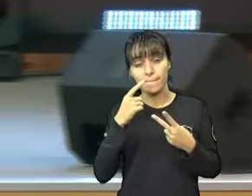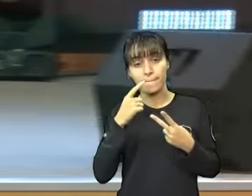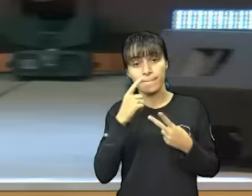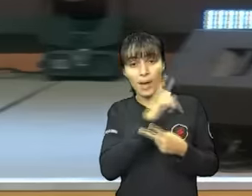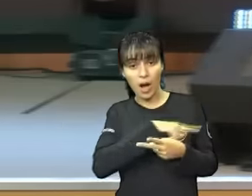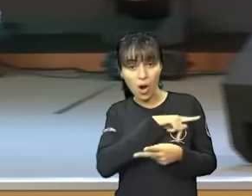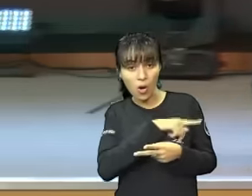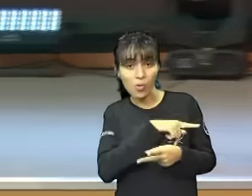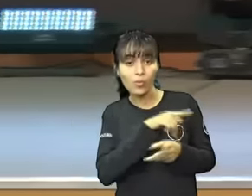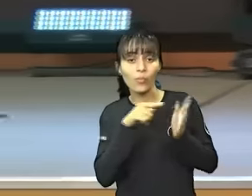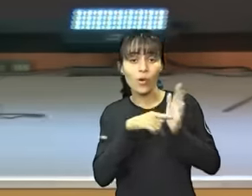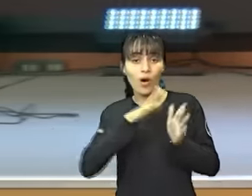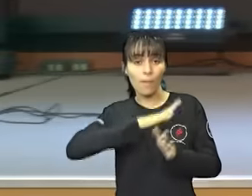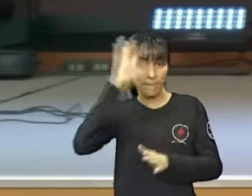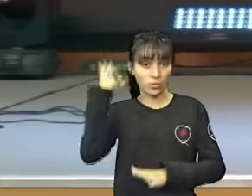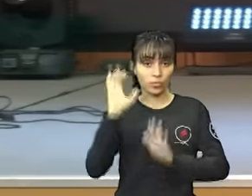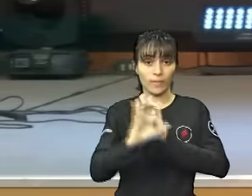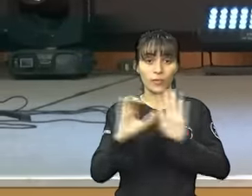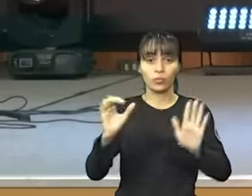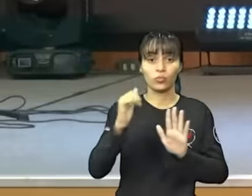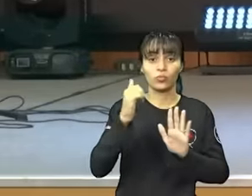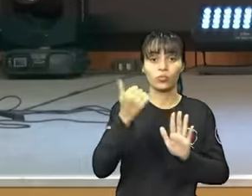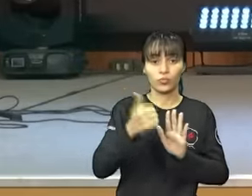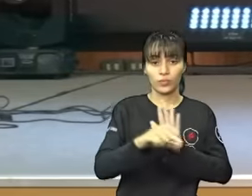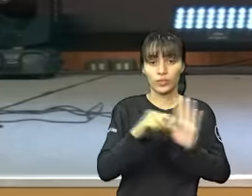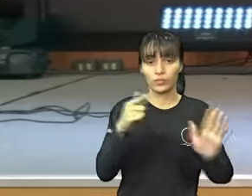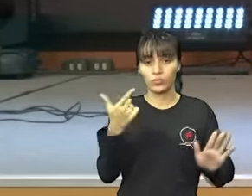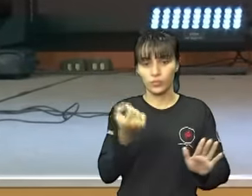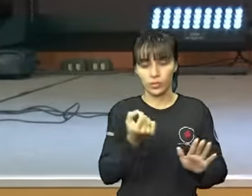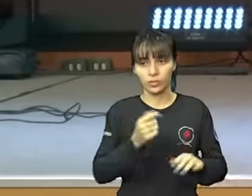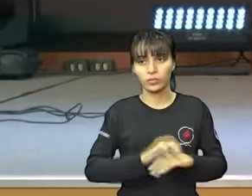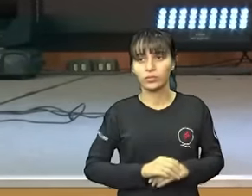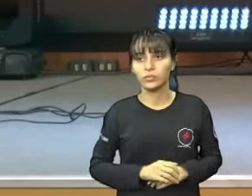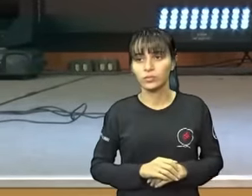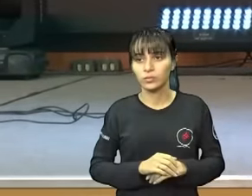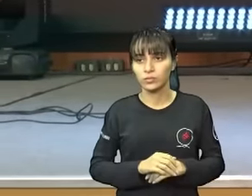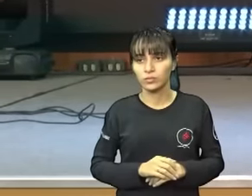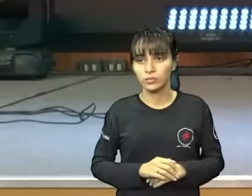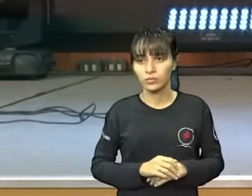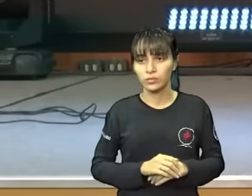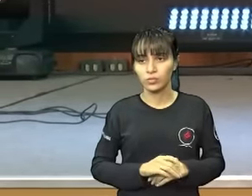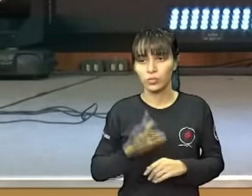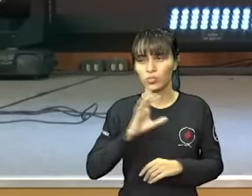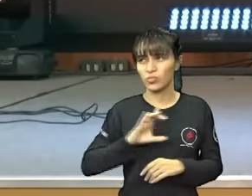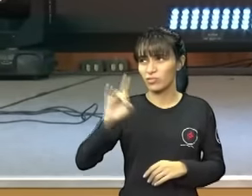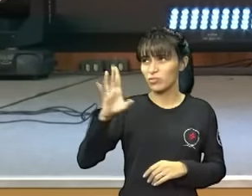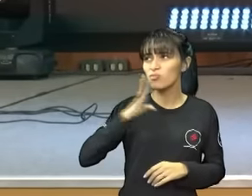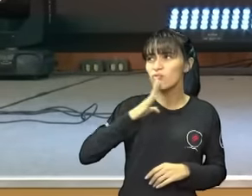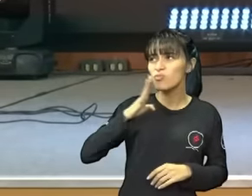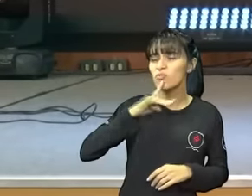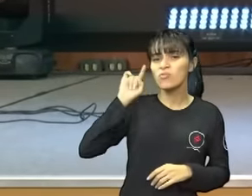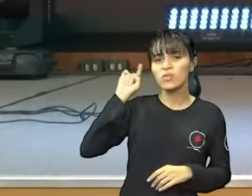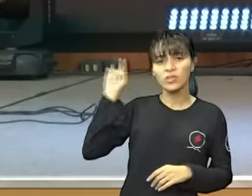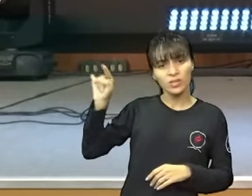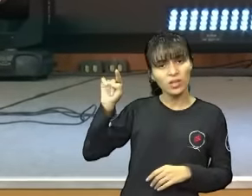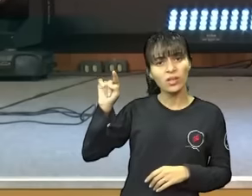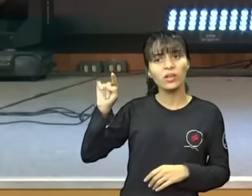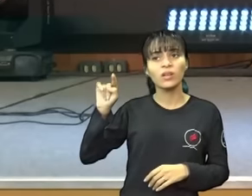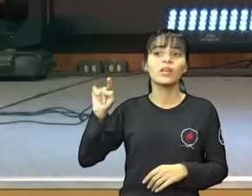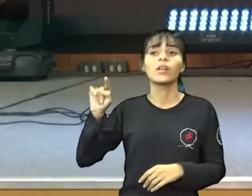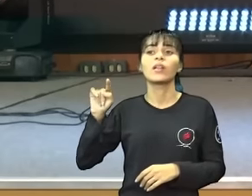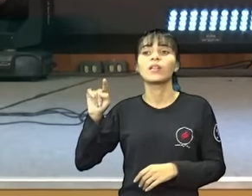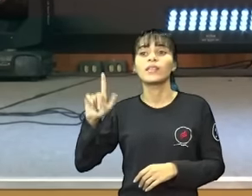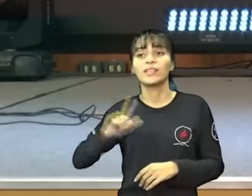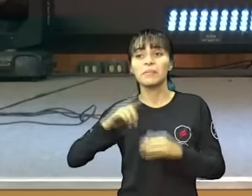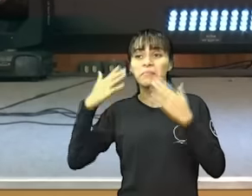diz em romanos um 1920 o quê de Deus se pode conhecer neles se